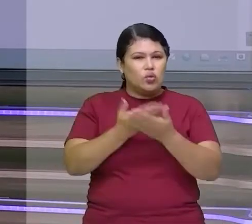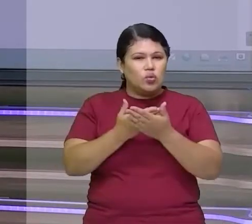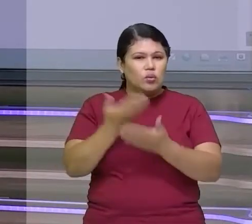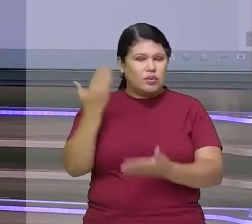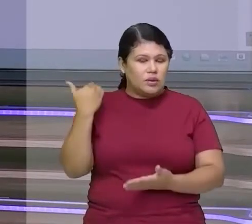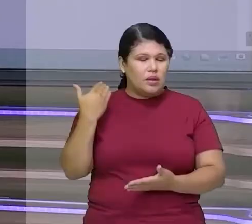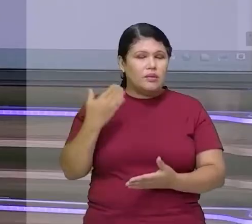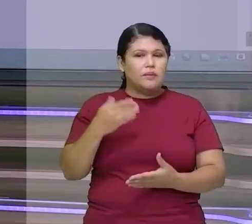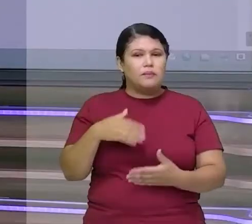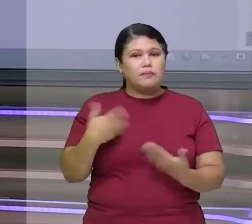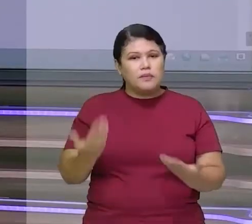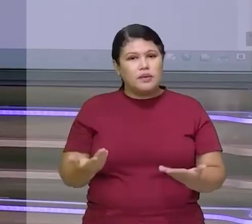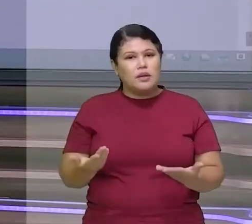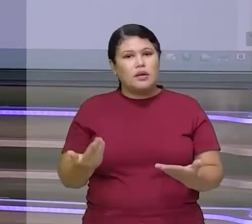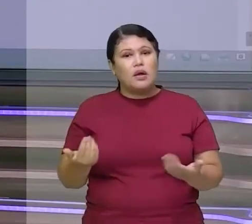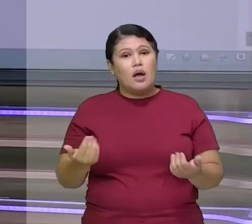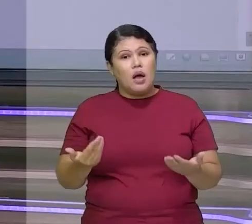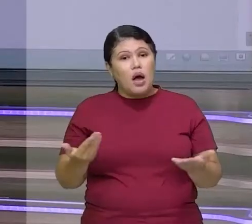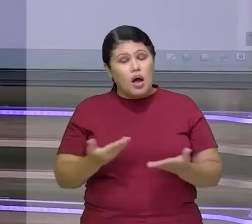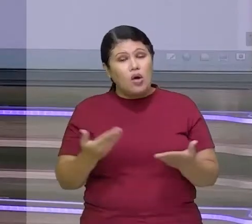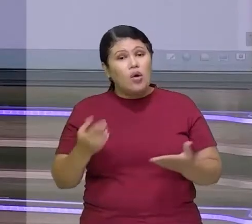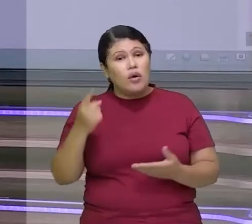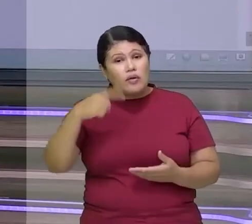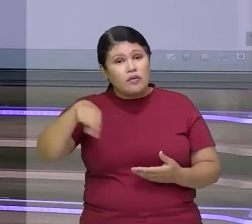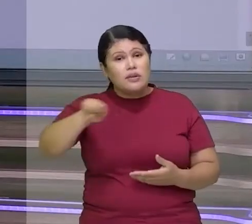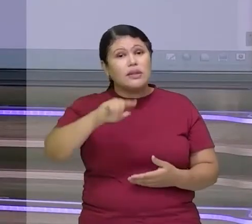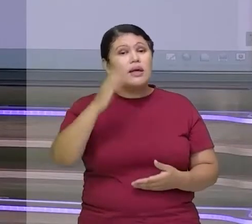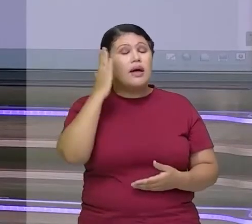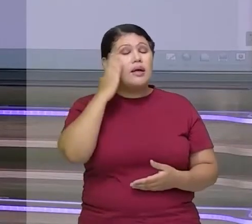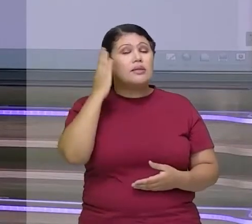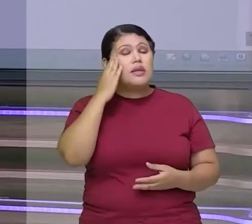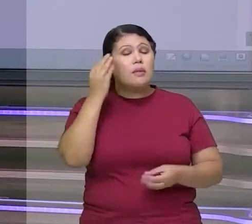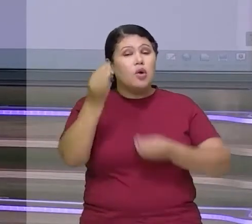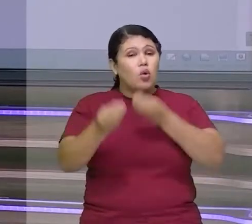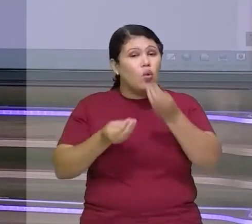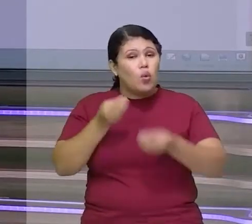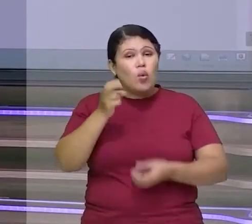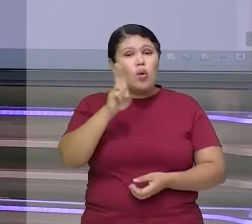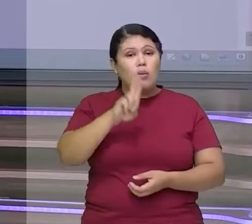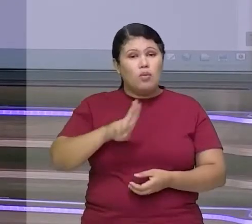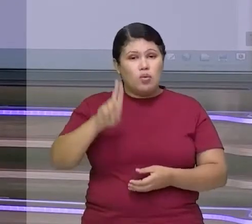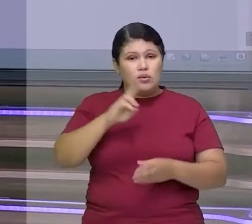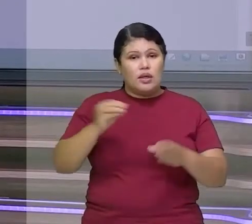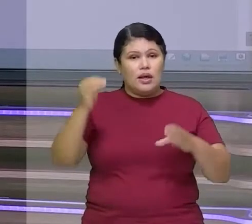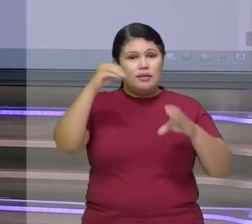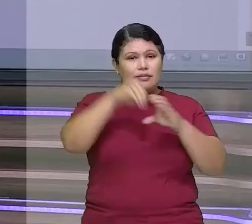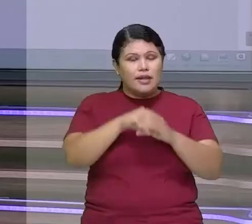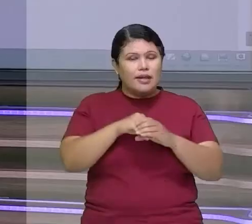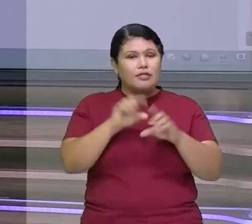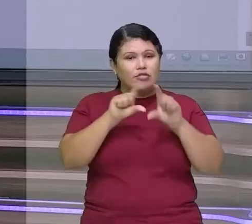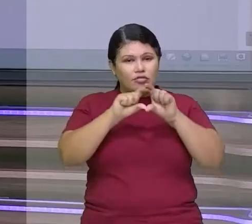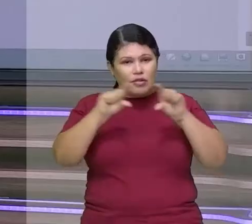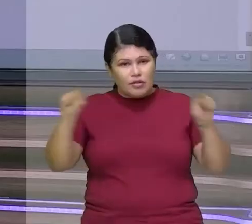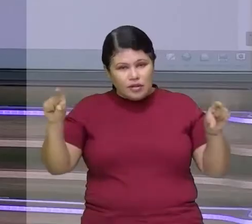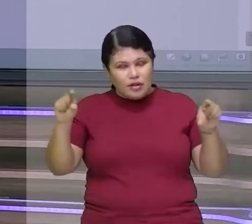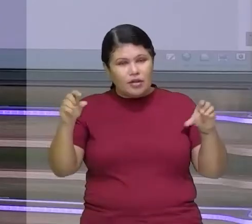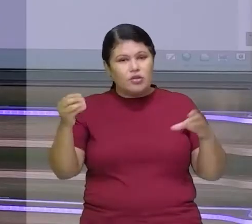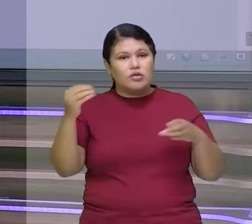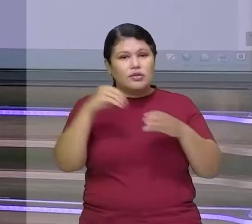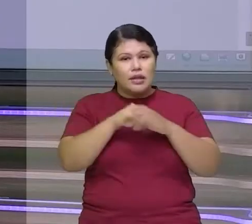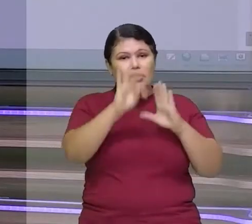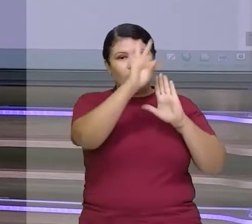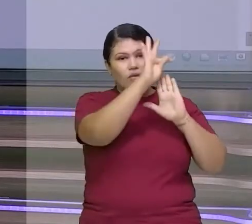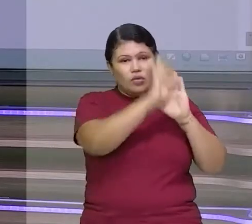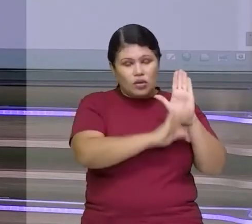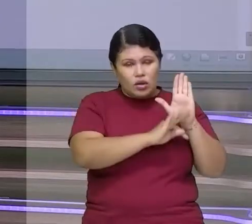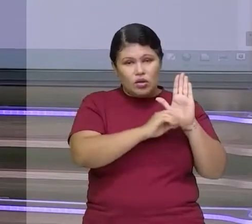é. Agora a gente já sabe como usar no texto, se nós já estamos escrevendo a nossa crônica, a gente também